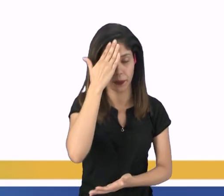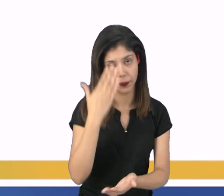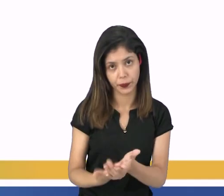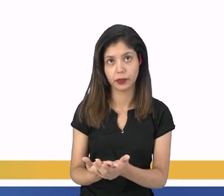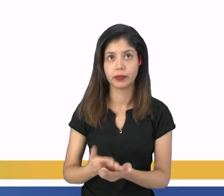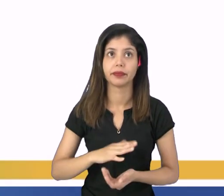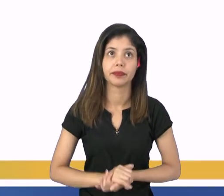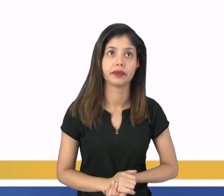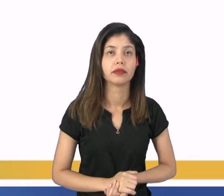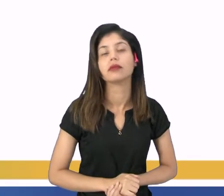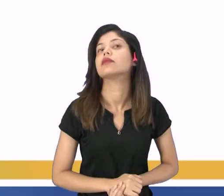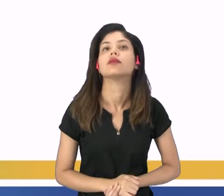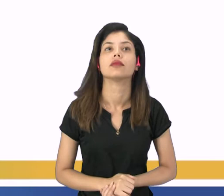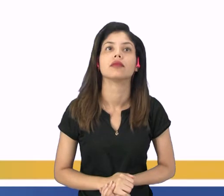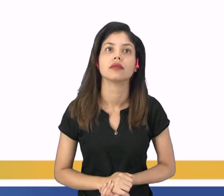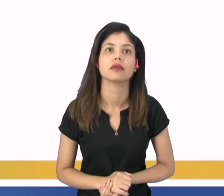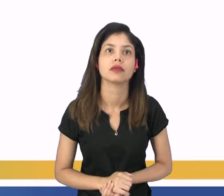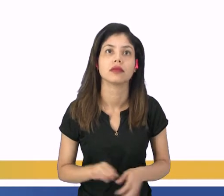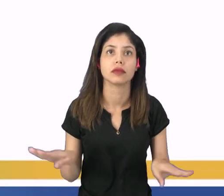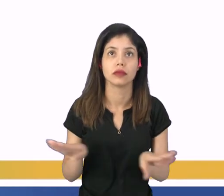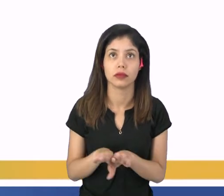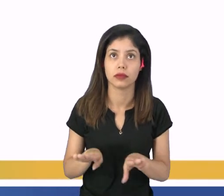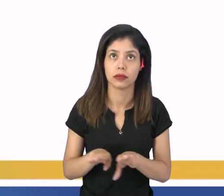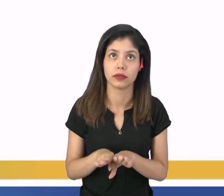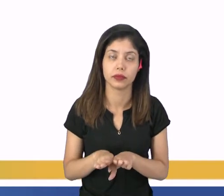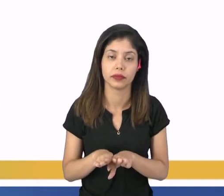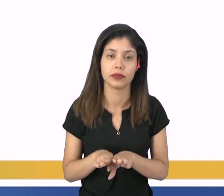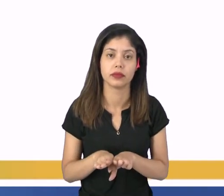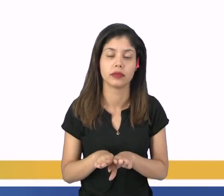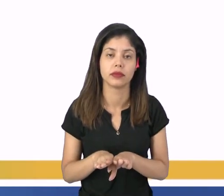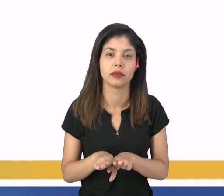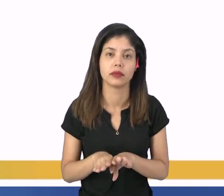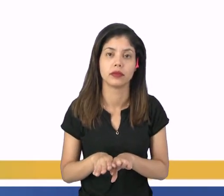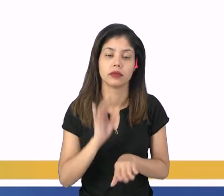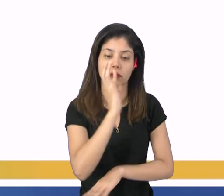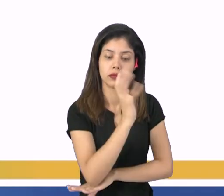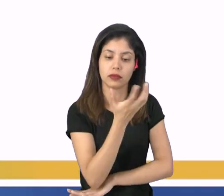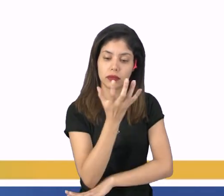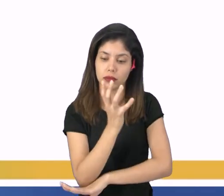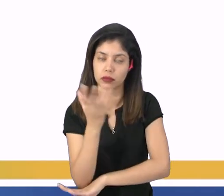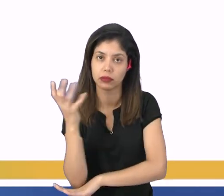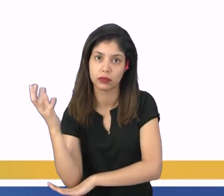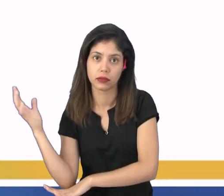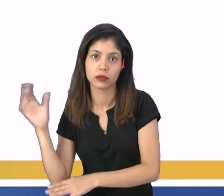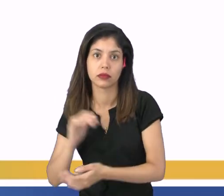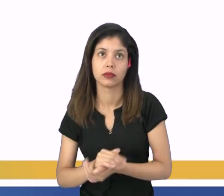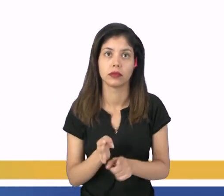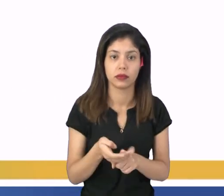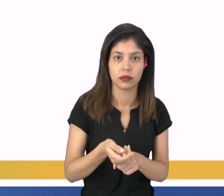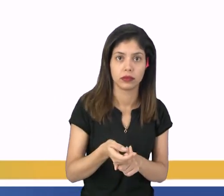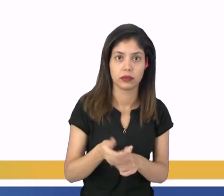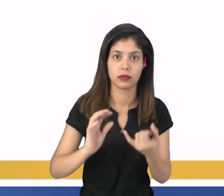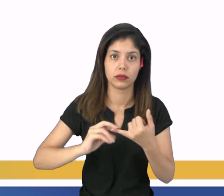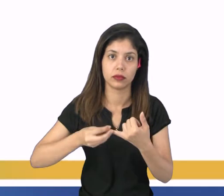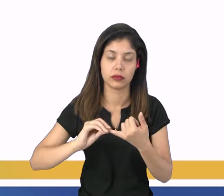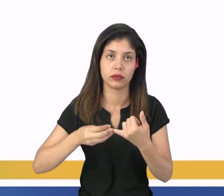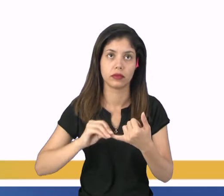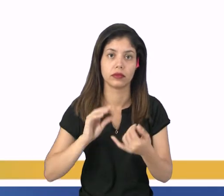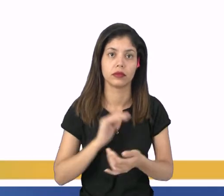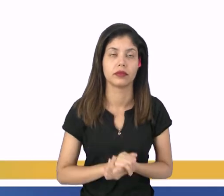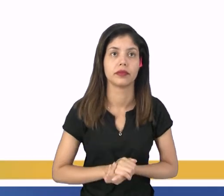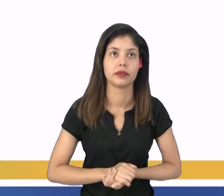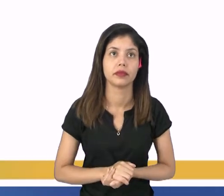né. Os contributos dos incas, eles plantavam, né, e colhiam feijão, milho,